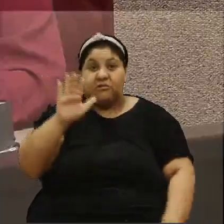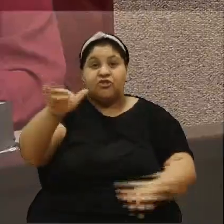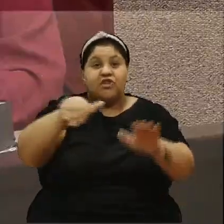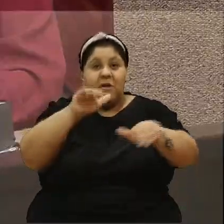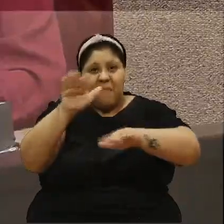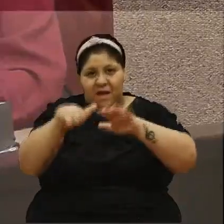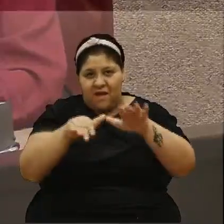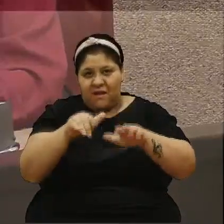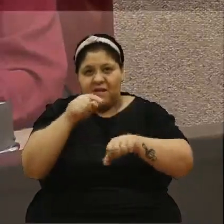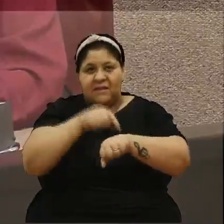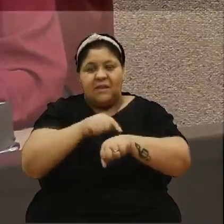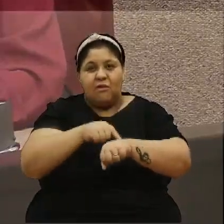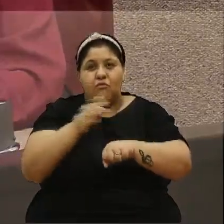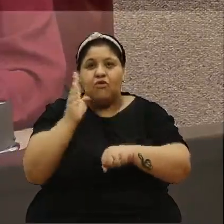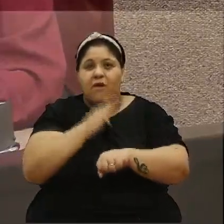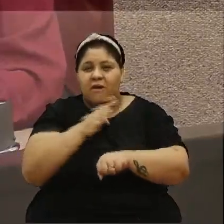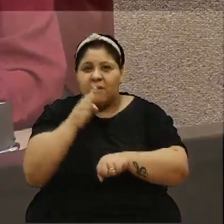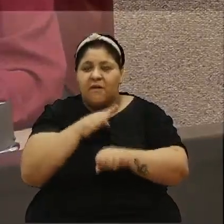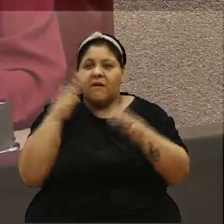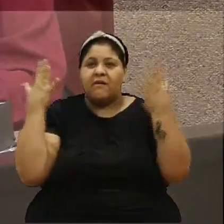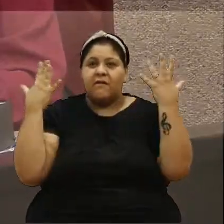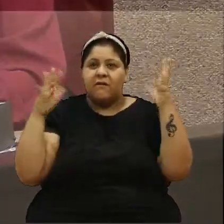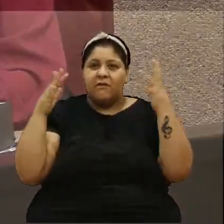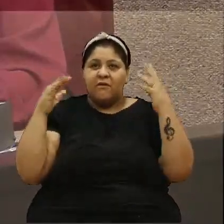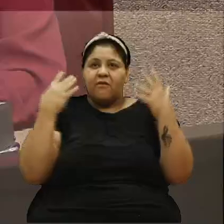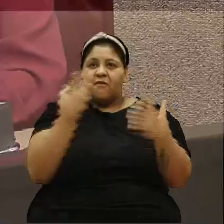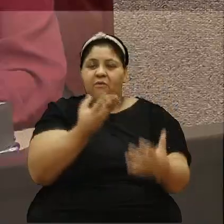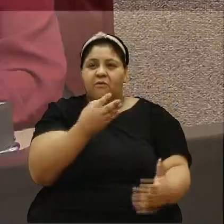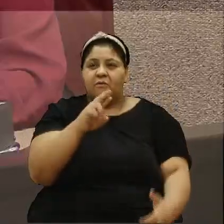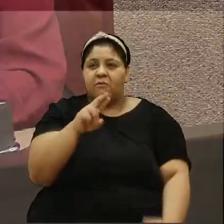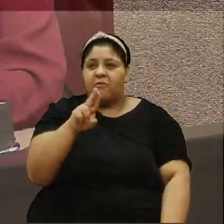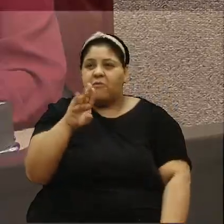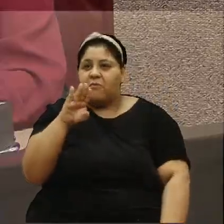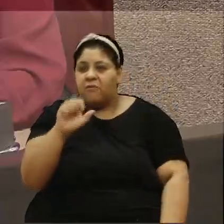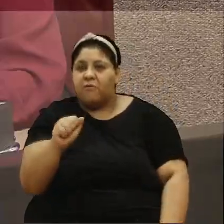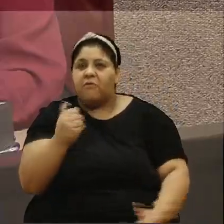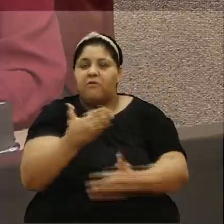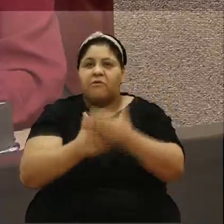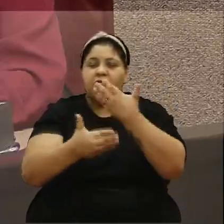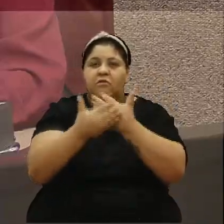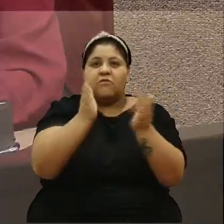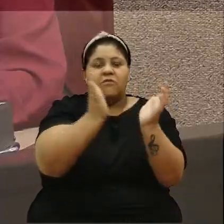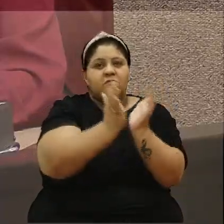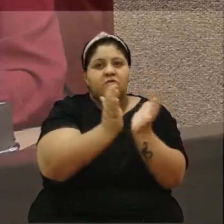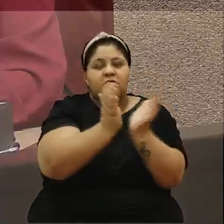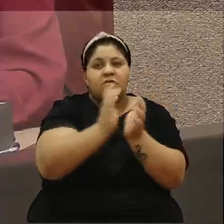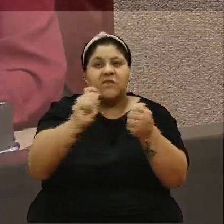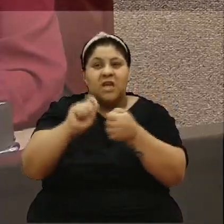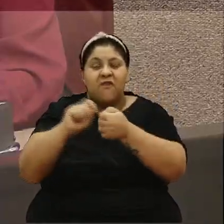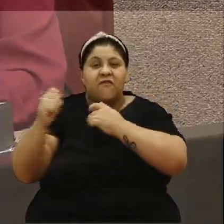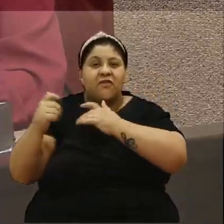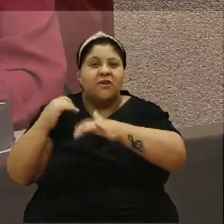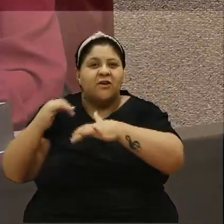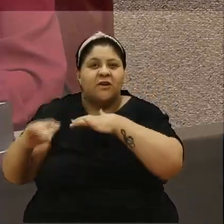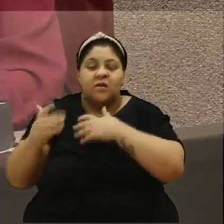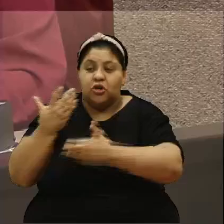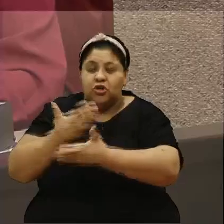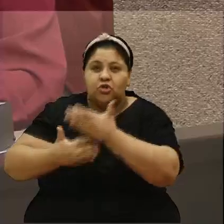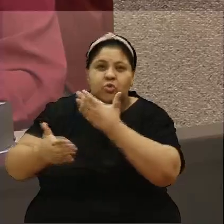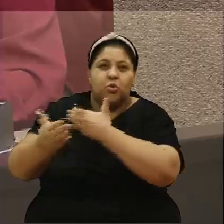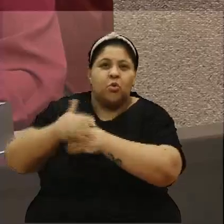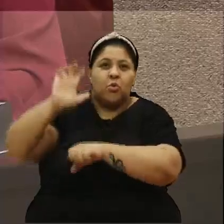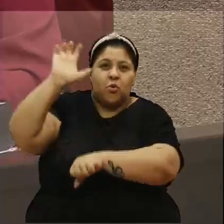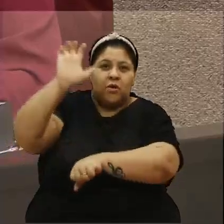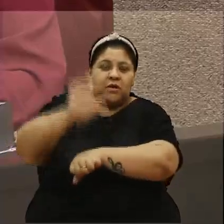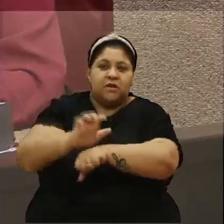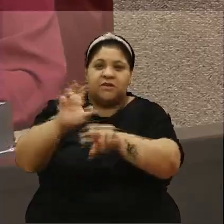e parabenizar, Rúbia, tu e todos os teus colegas que estão fazendo essa mobilização em todo o estado. A gente está